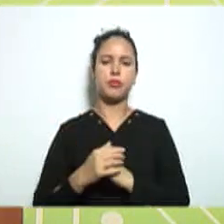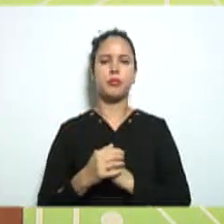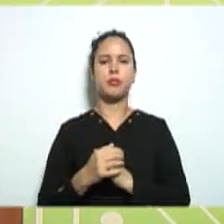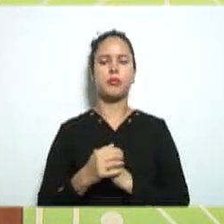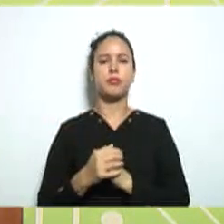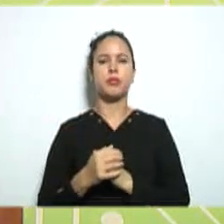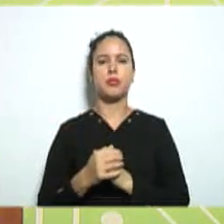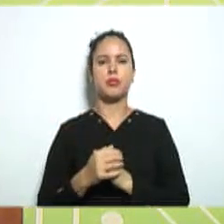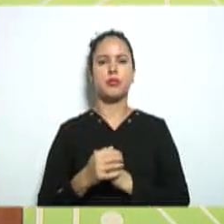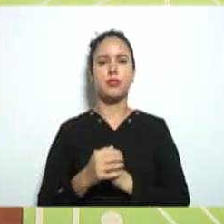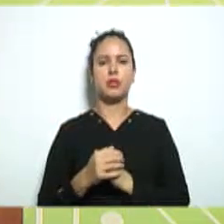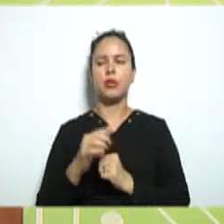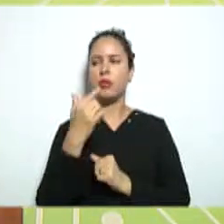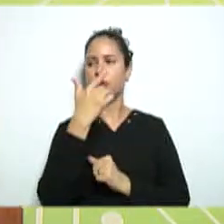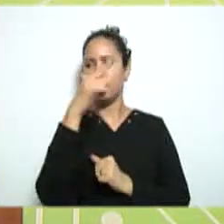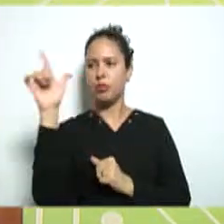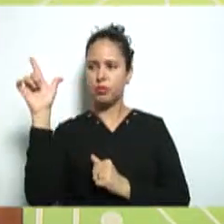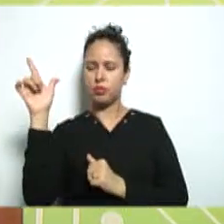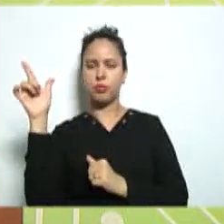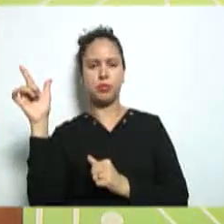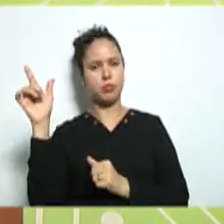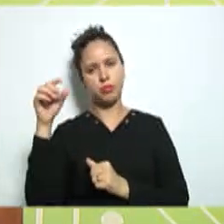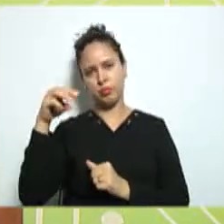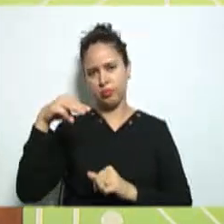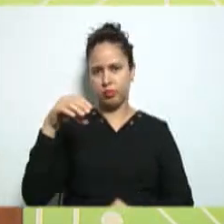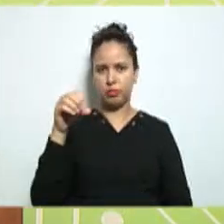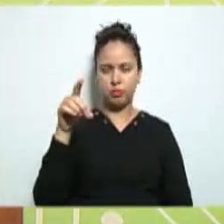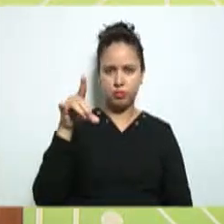que é outro modo de produção.